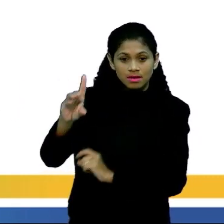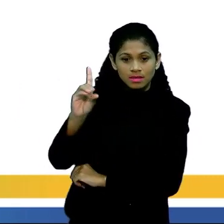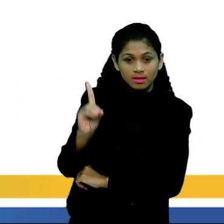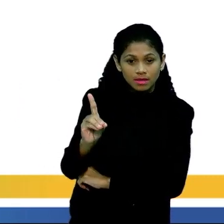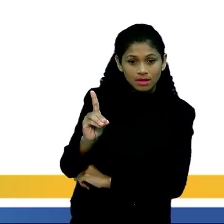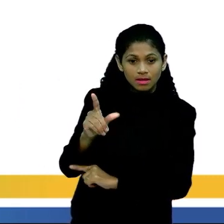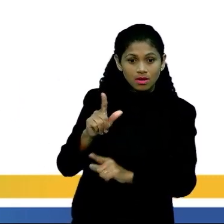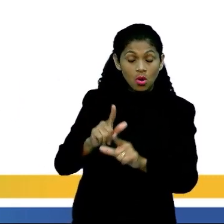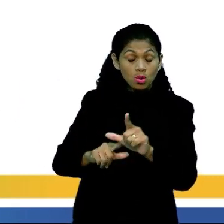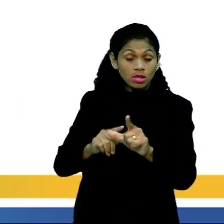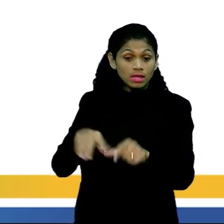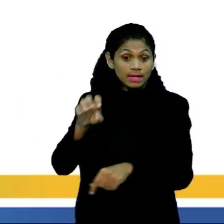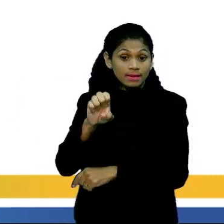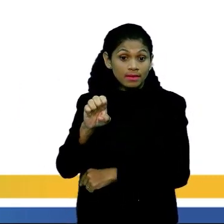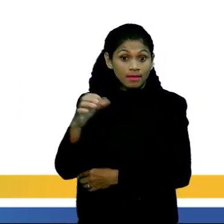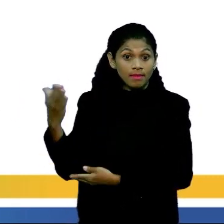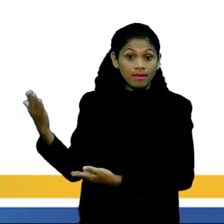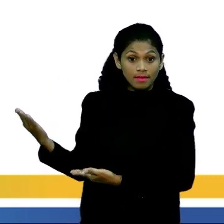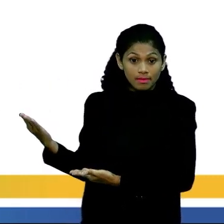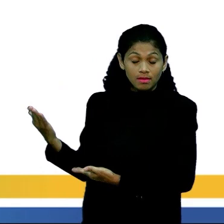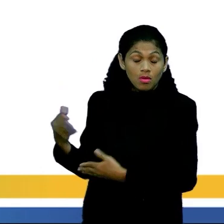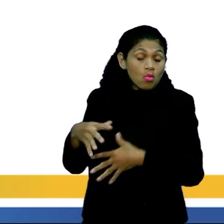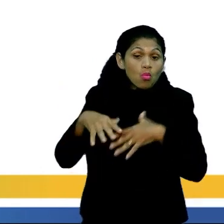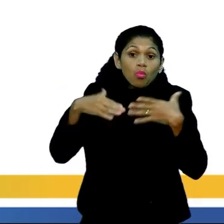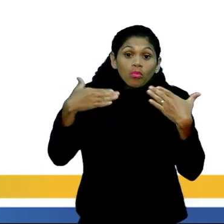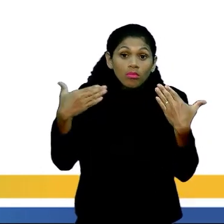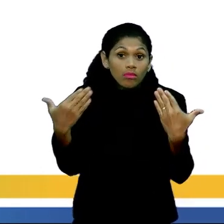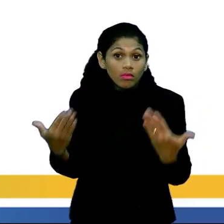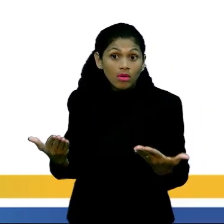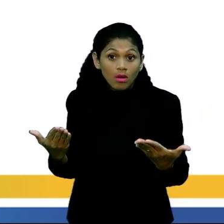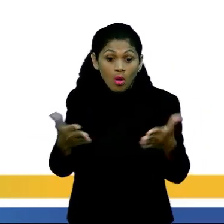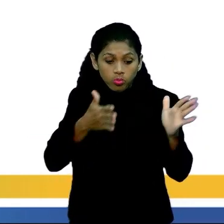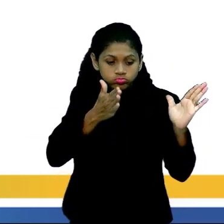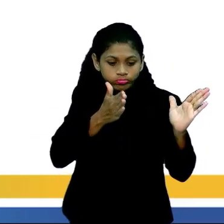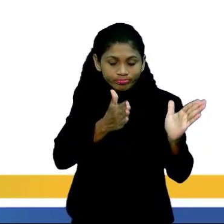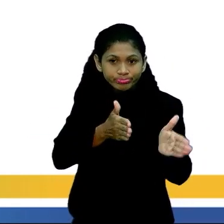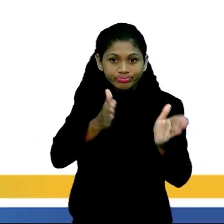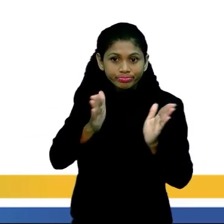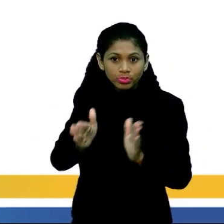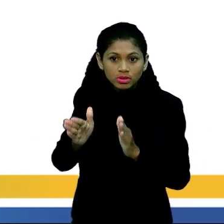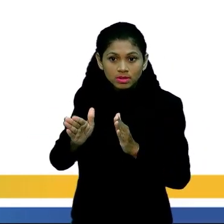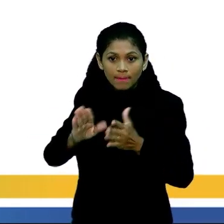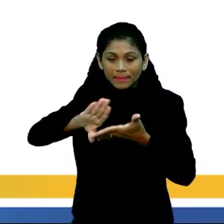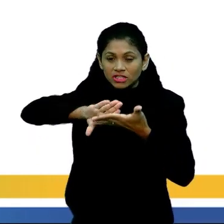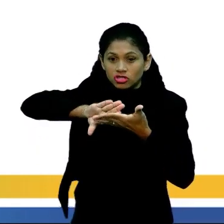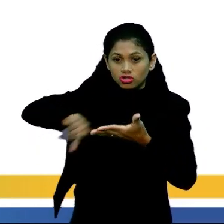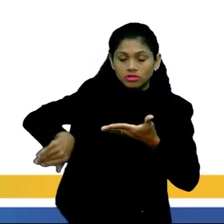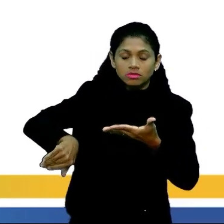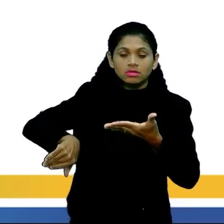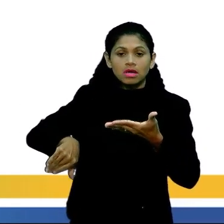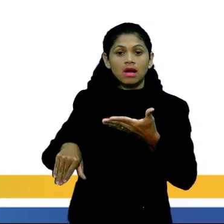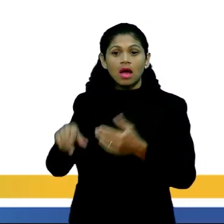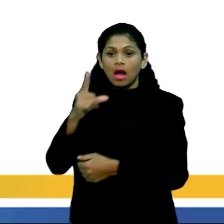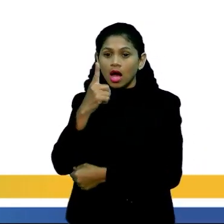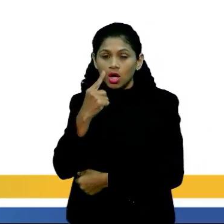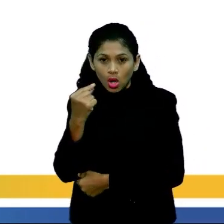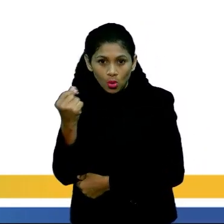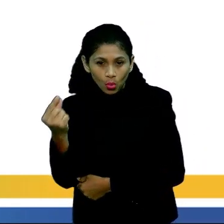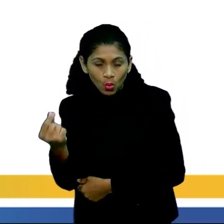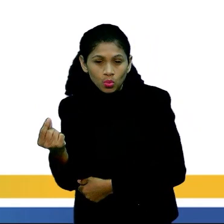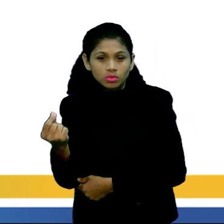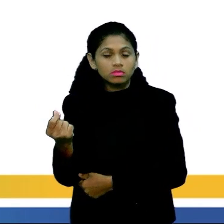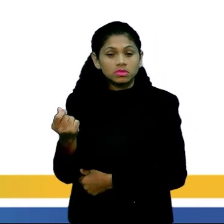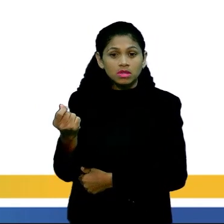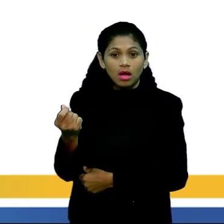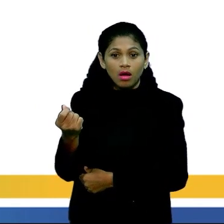de sódio. E a letra E, condensação. Condensação é a mudança de estado físico, né? É a passagem do estado de vapor para o